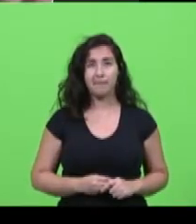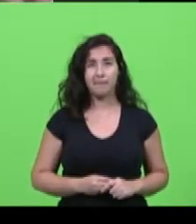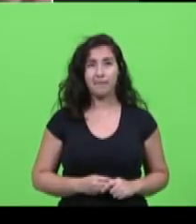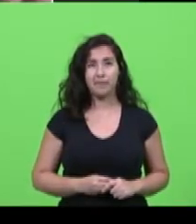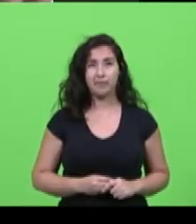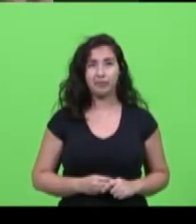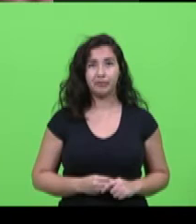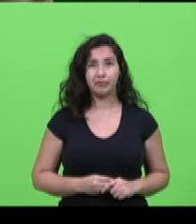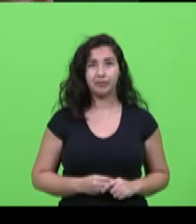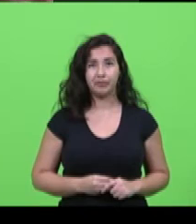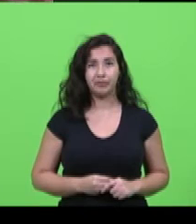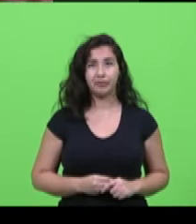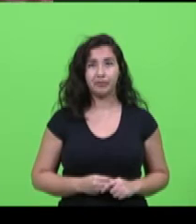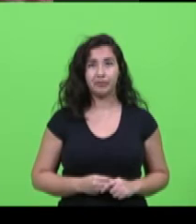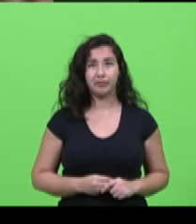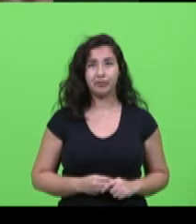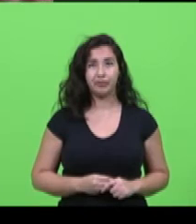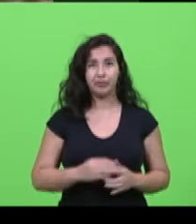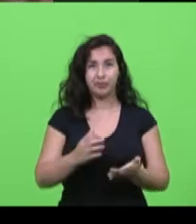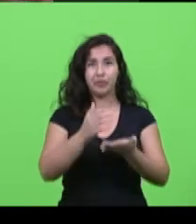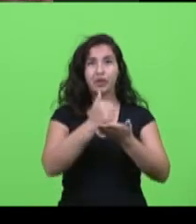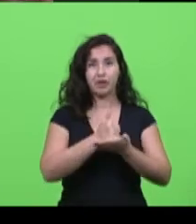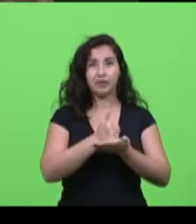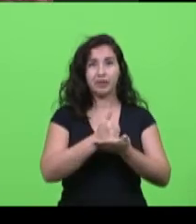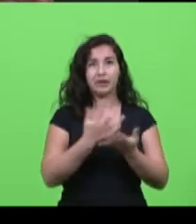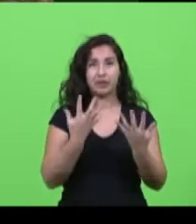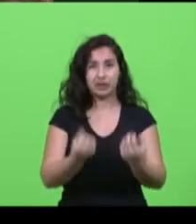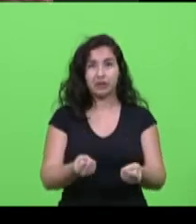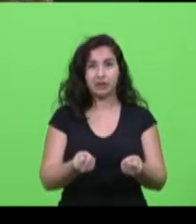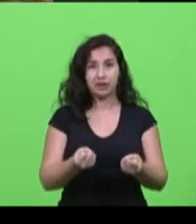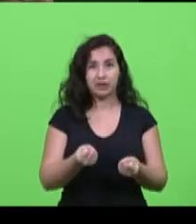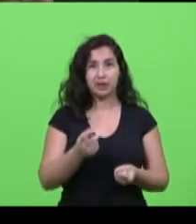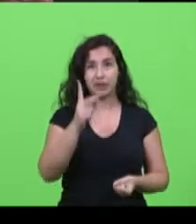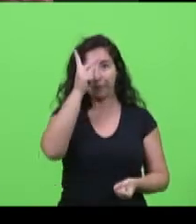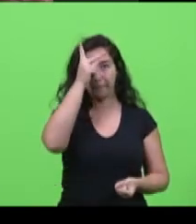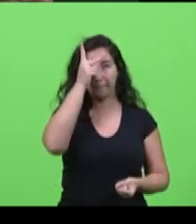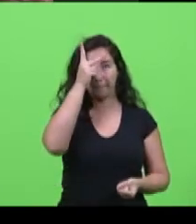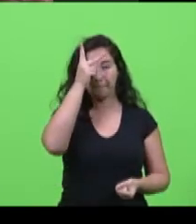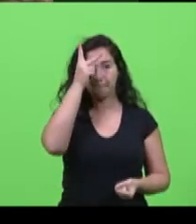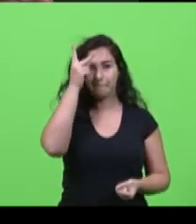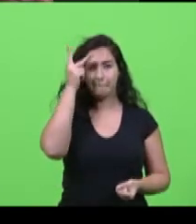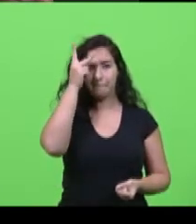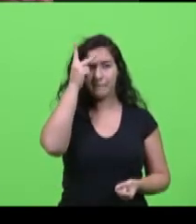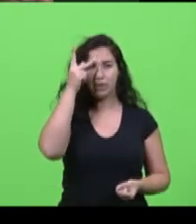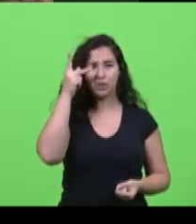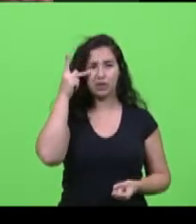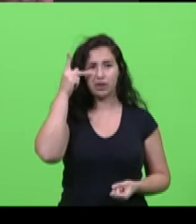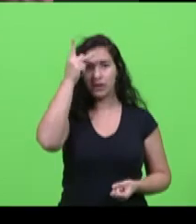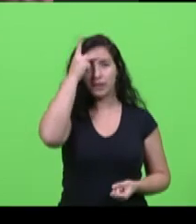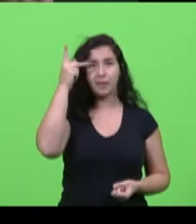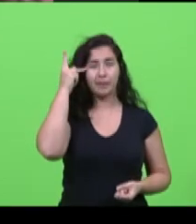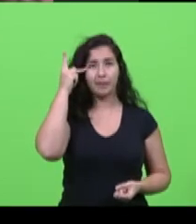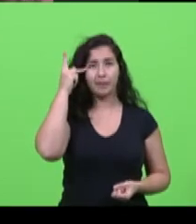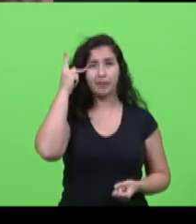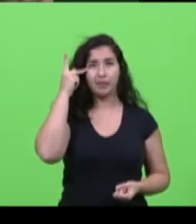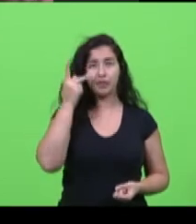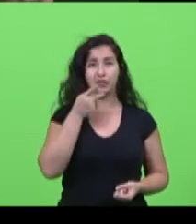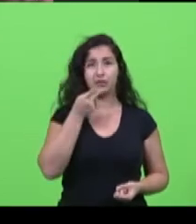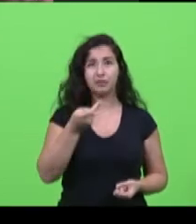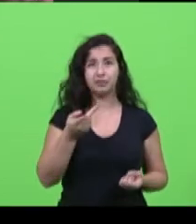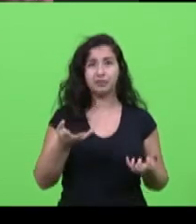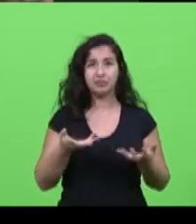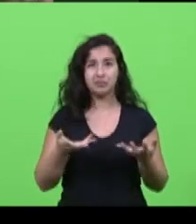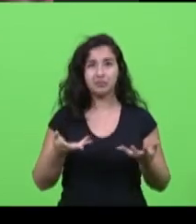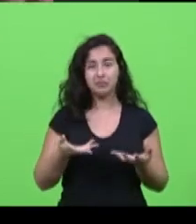Acolhida e registrada a manifestação do deputado Gessé. Deputada Paulinha pediu a palavra pela ordem e depois... Só acompanhar,